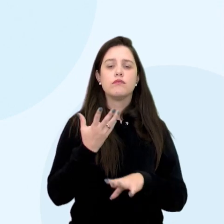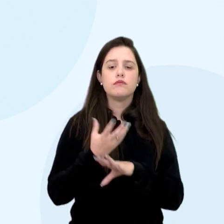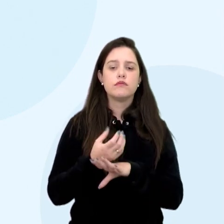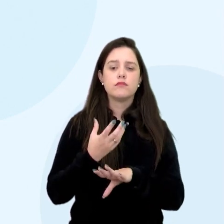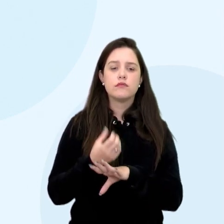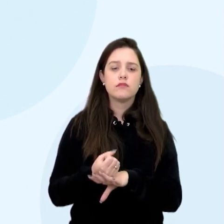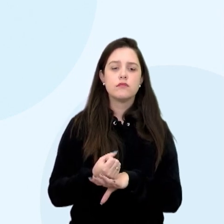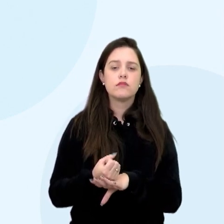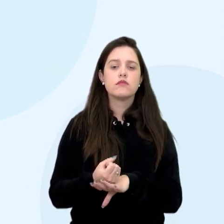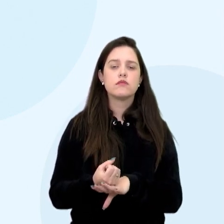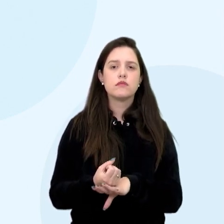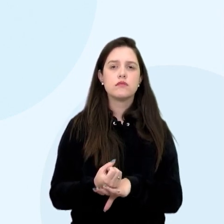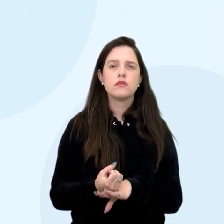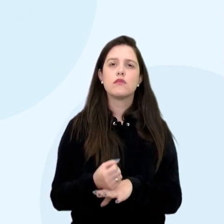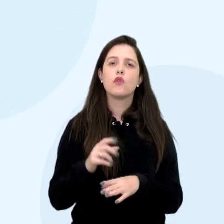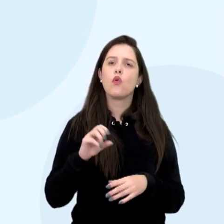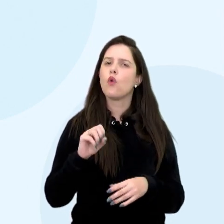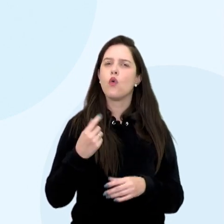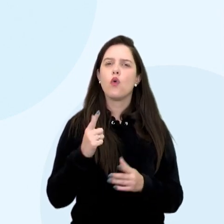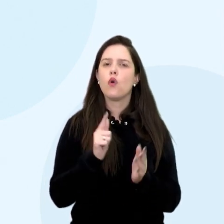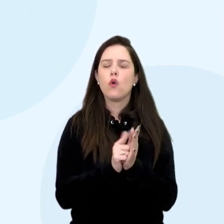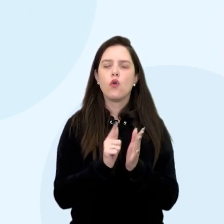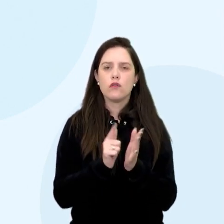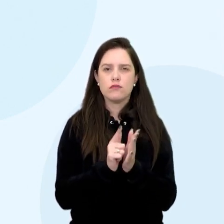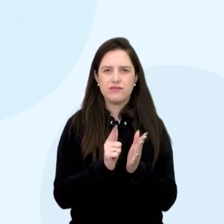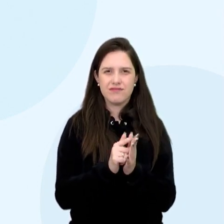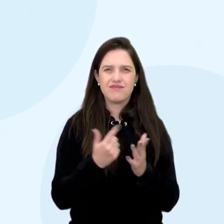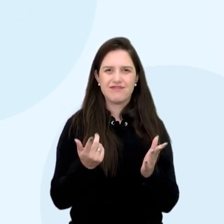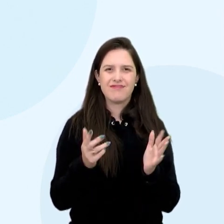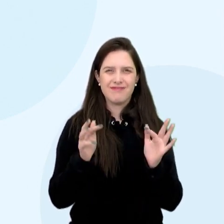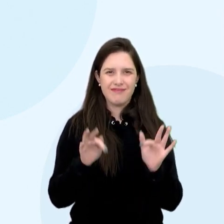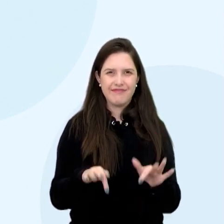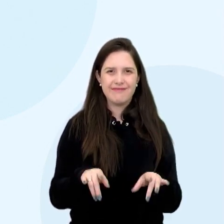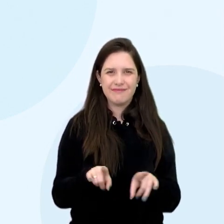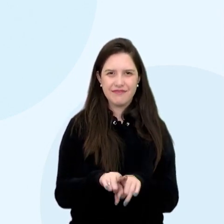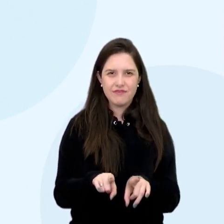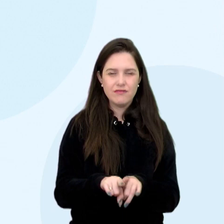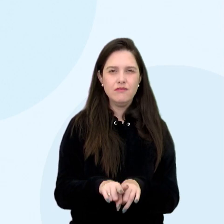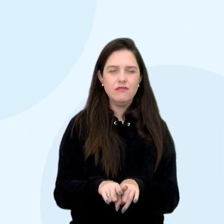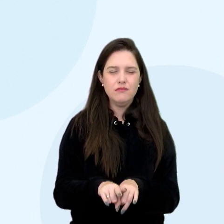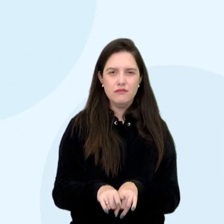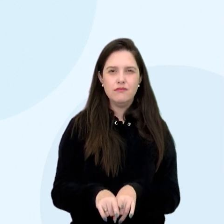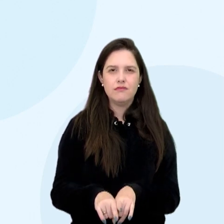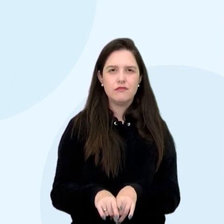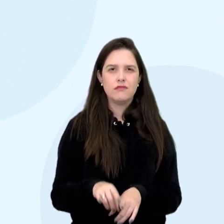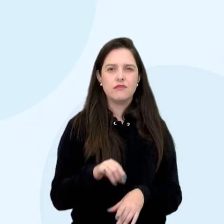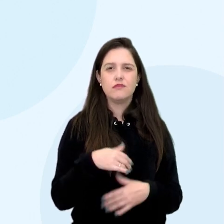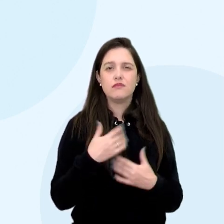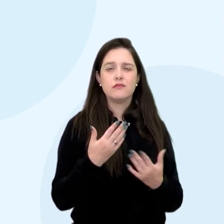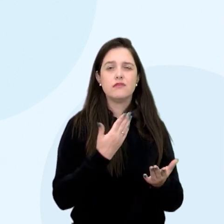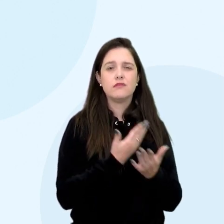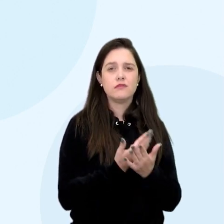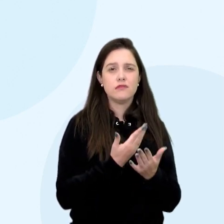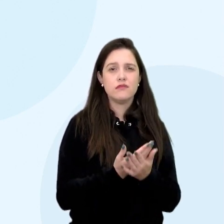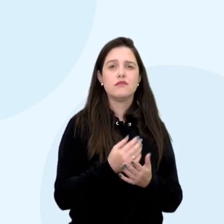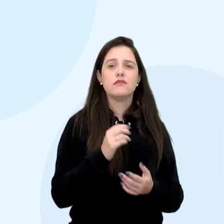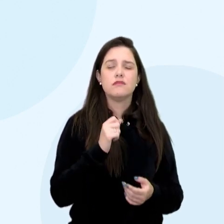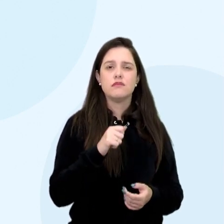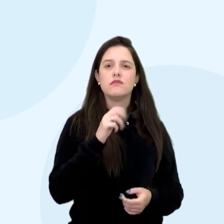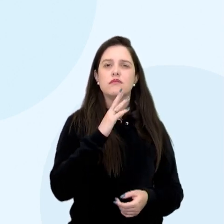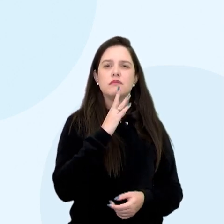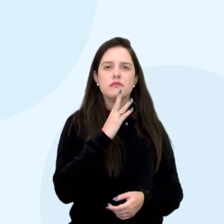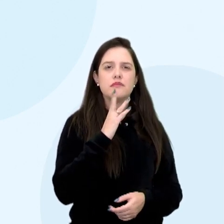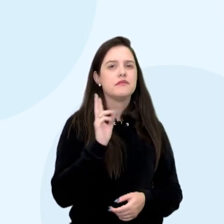ou recortes de papel, com a finalidade de montar um mural das hipóteses a qual os estudantes poderão recorrer